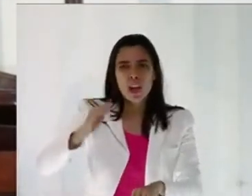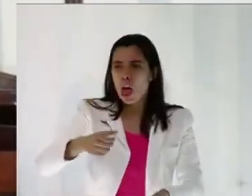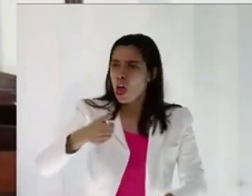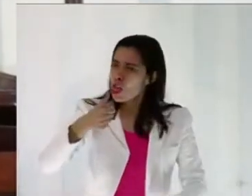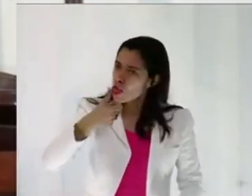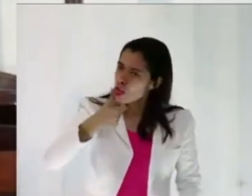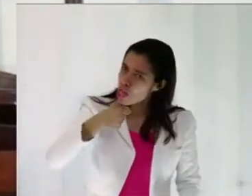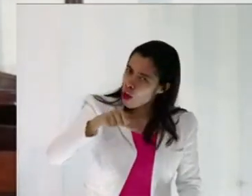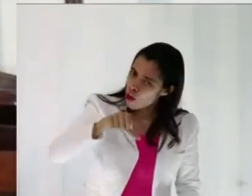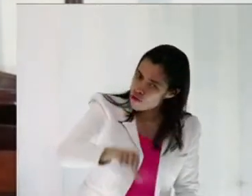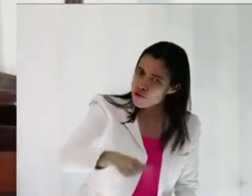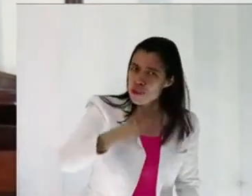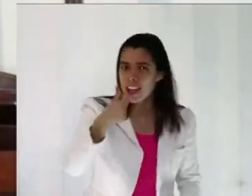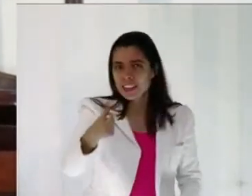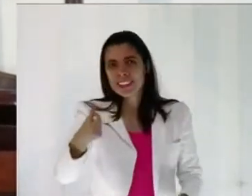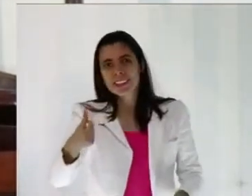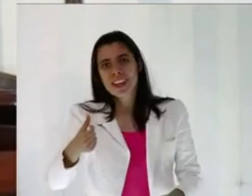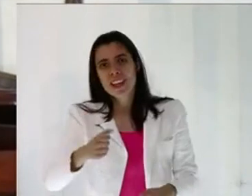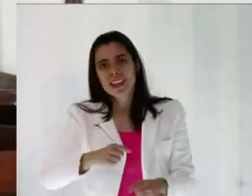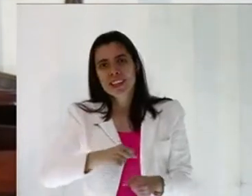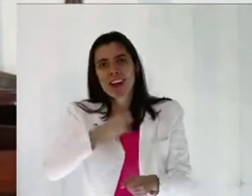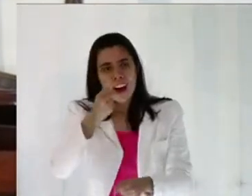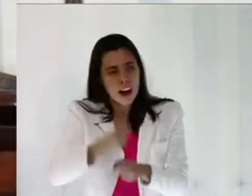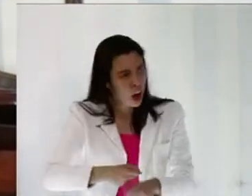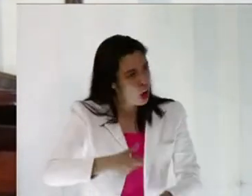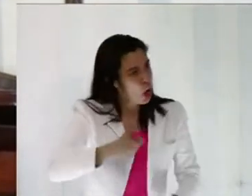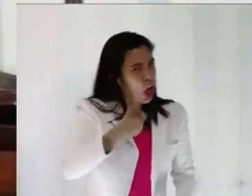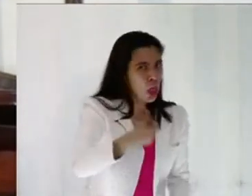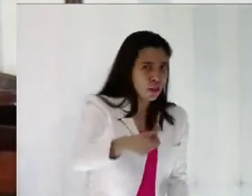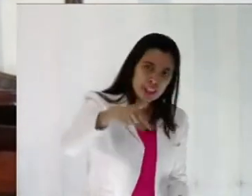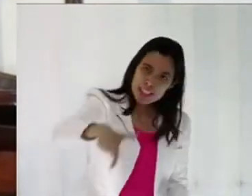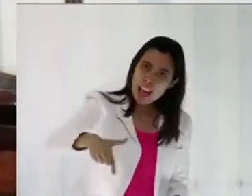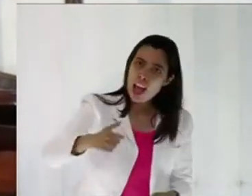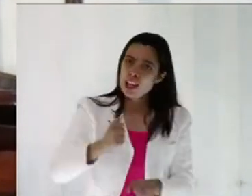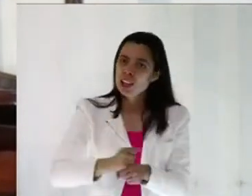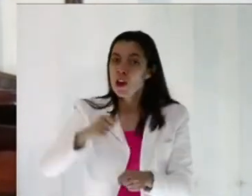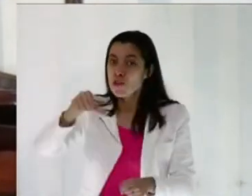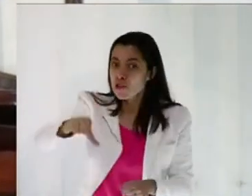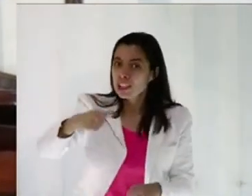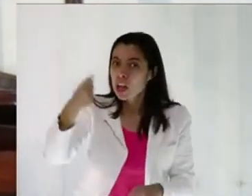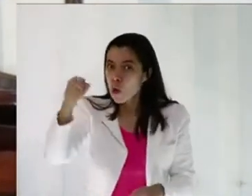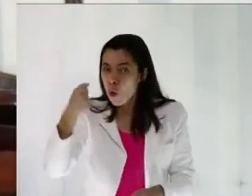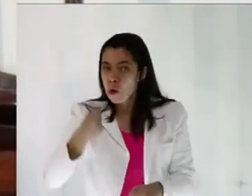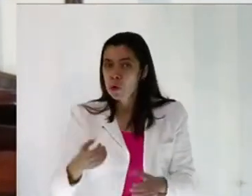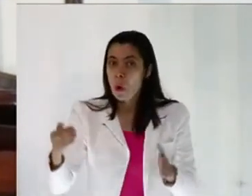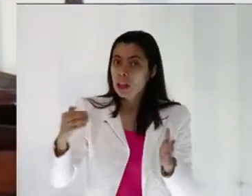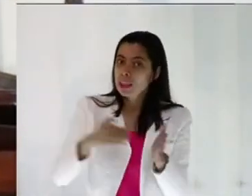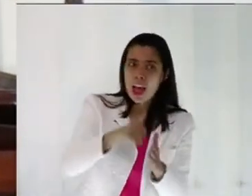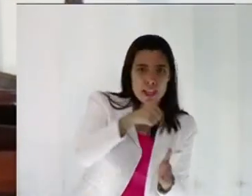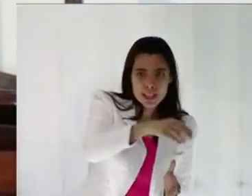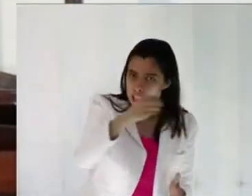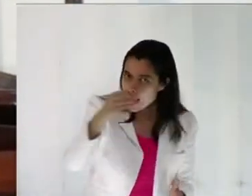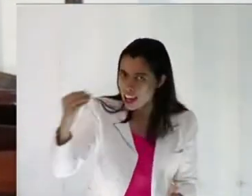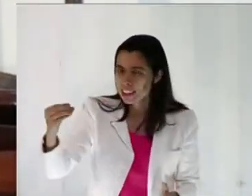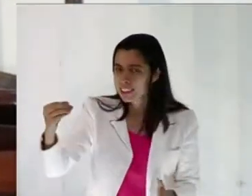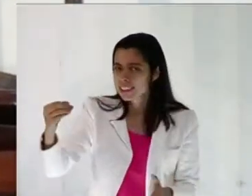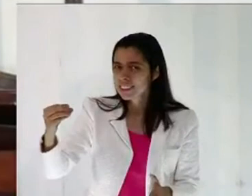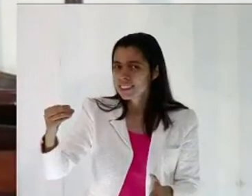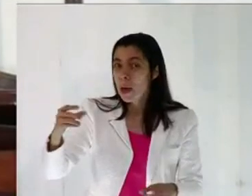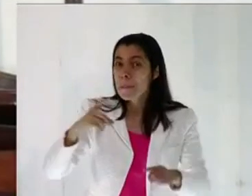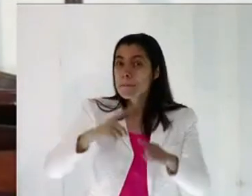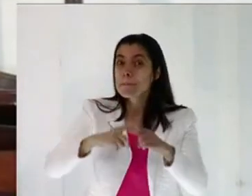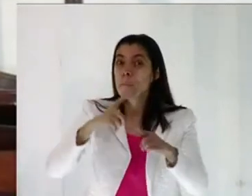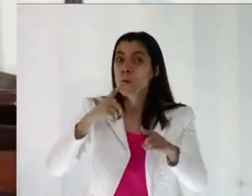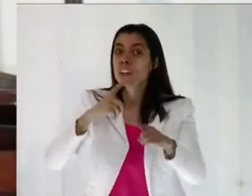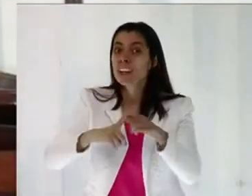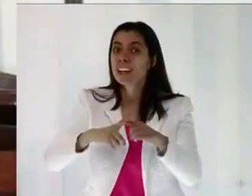98, 99, 100 anos, até a volta gloriosa do Senhor Jesus, é porque o dono da igreja, aquele que comprou a